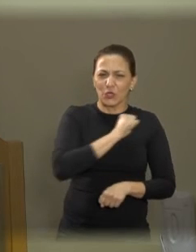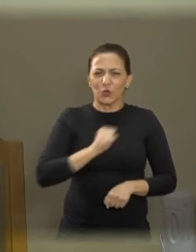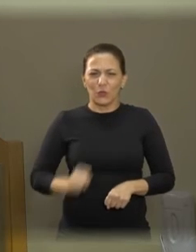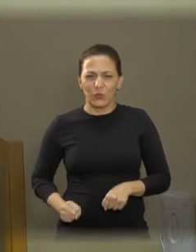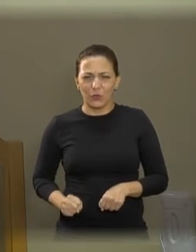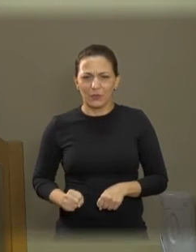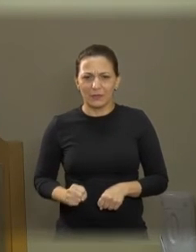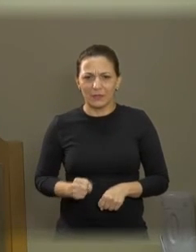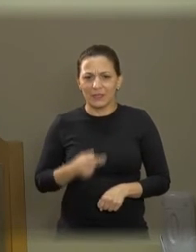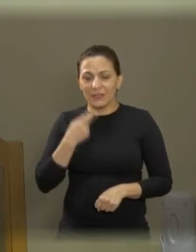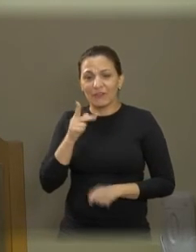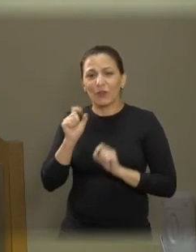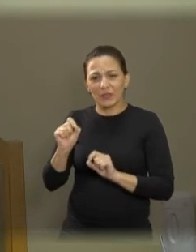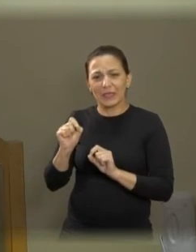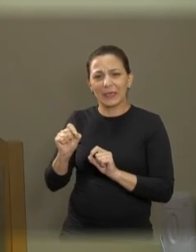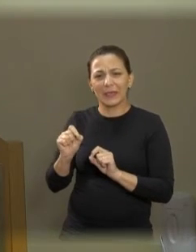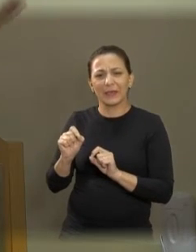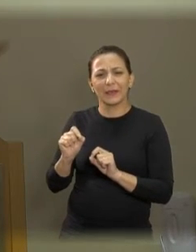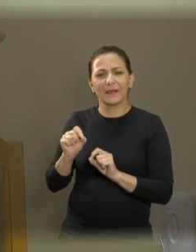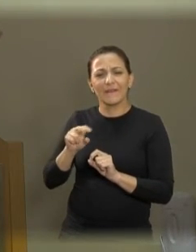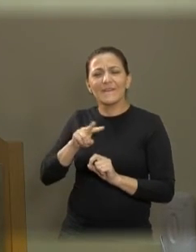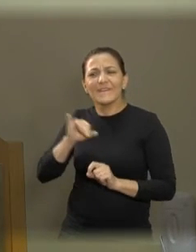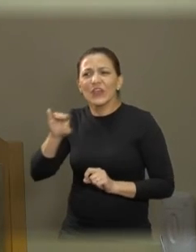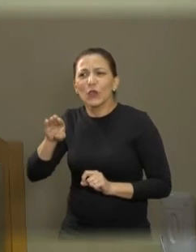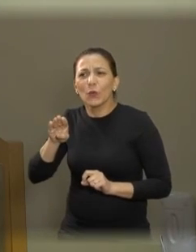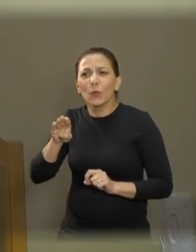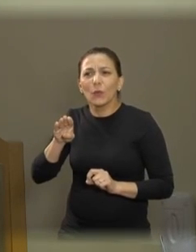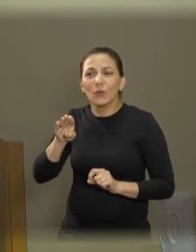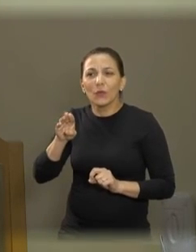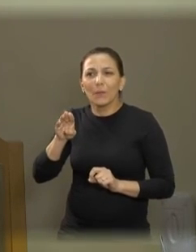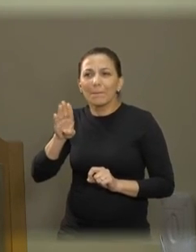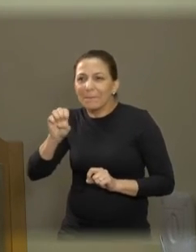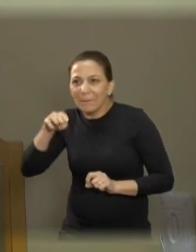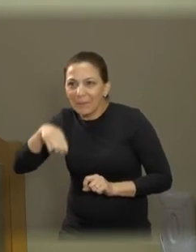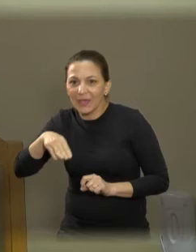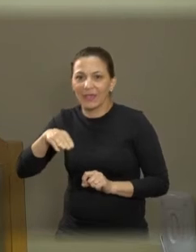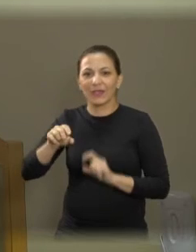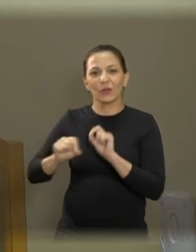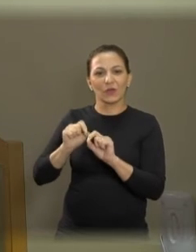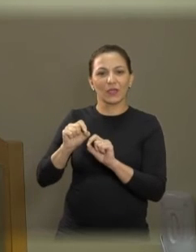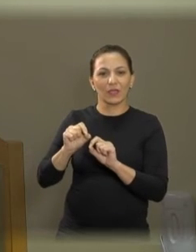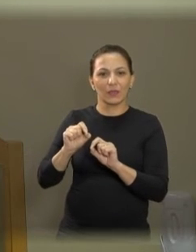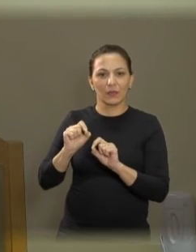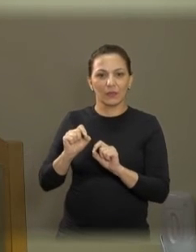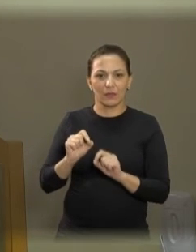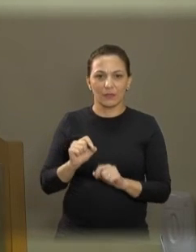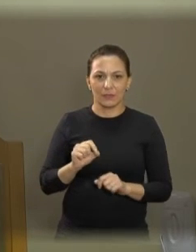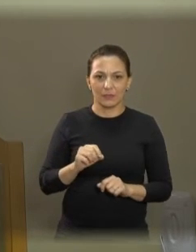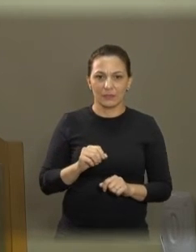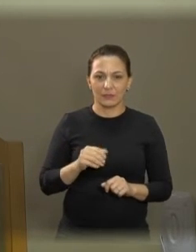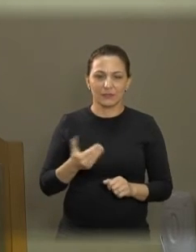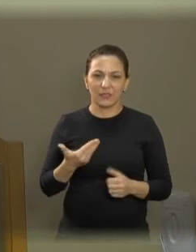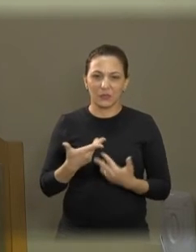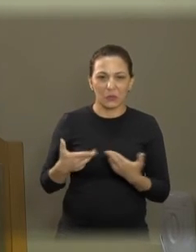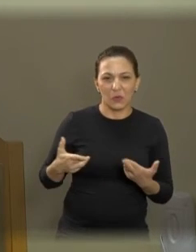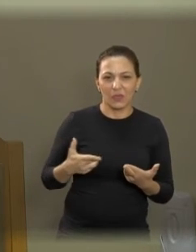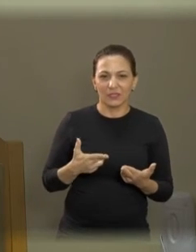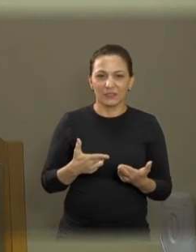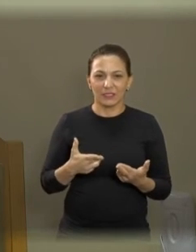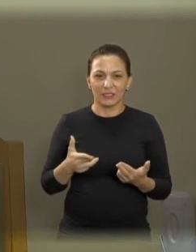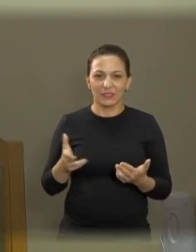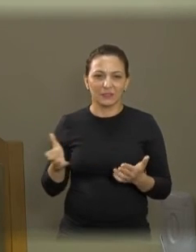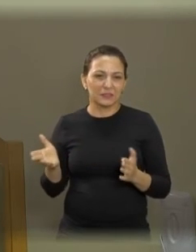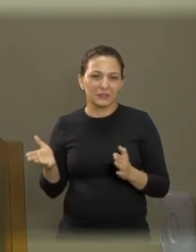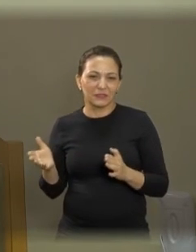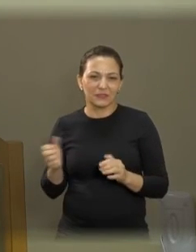fala, viu bem? Esse viu bem já é diferente, né? Onde ele fala assim, dá um tapa em você quando você entra